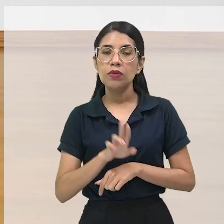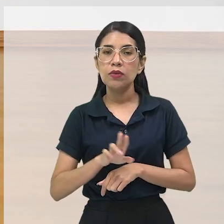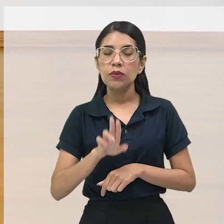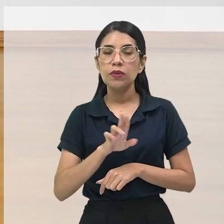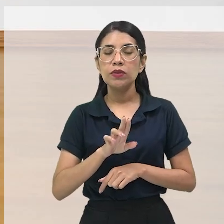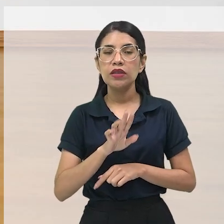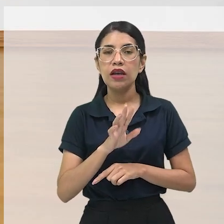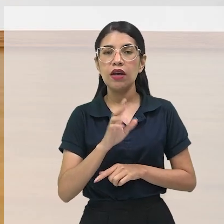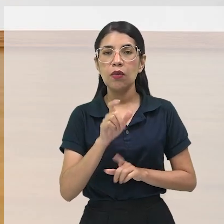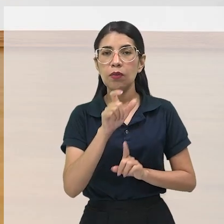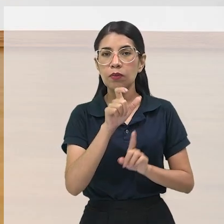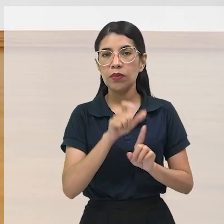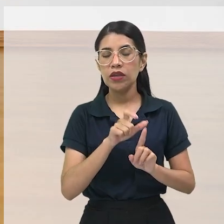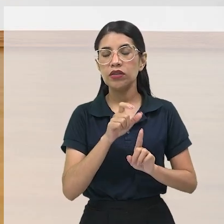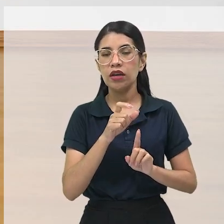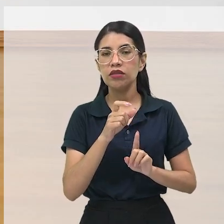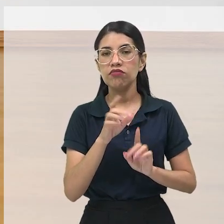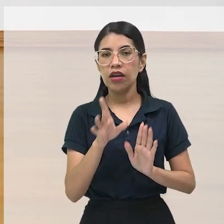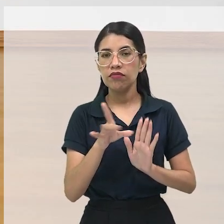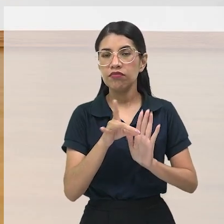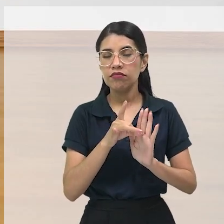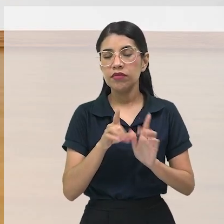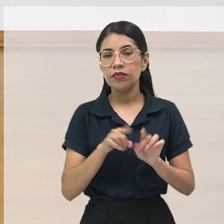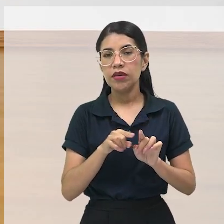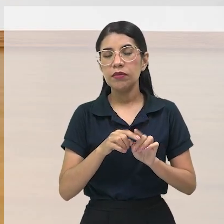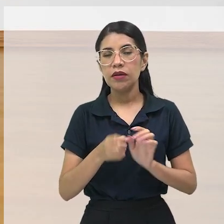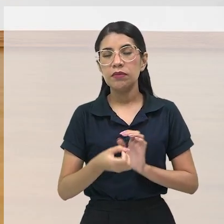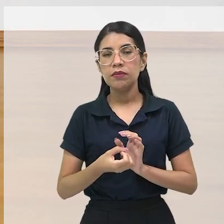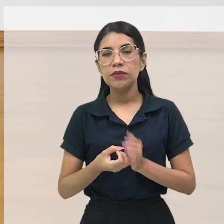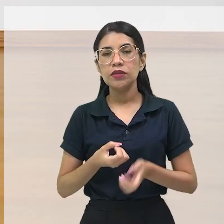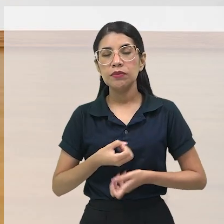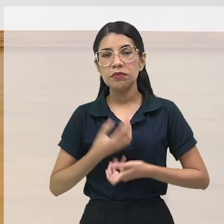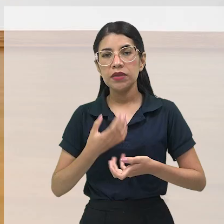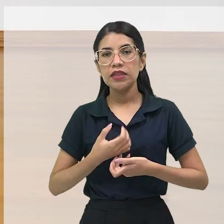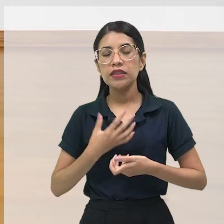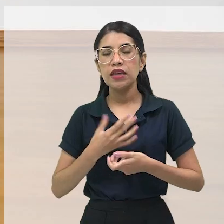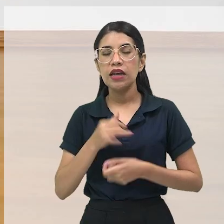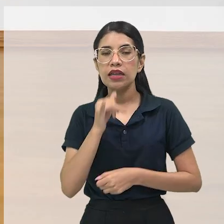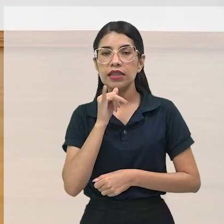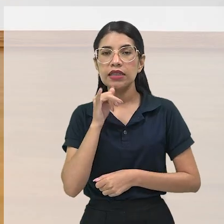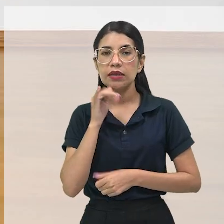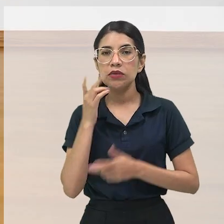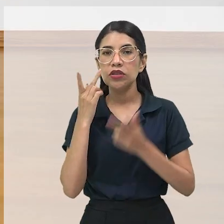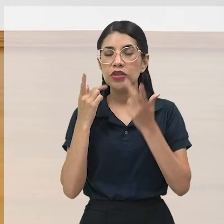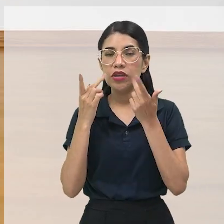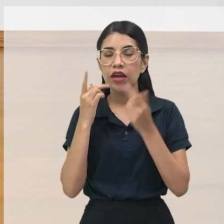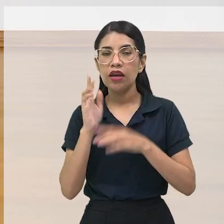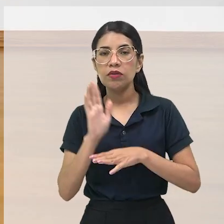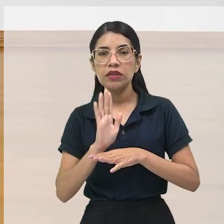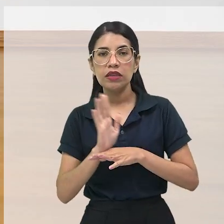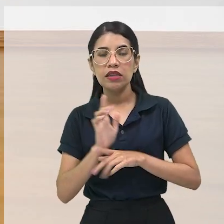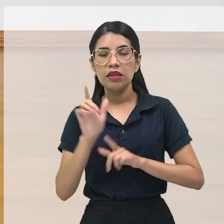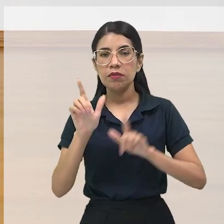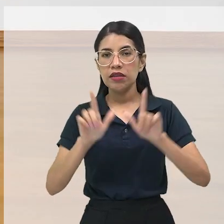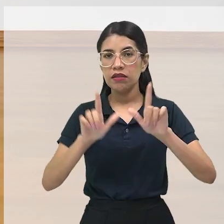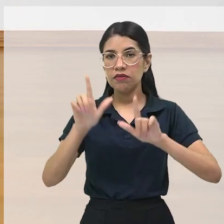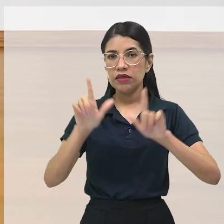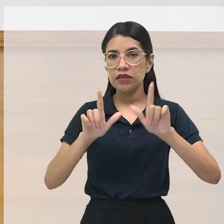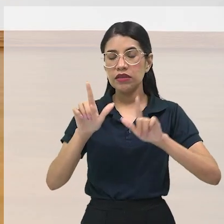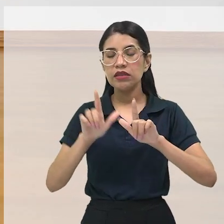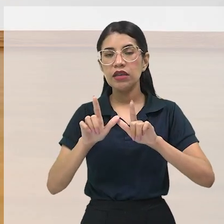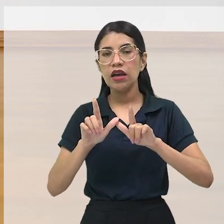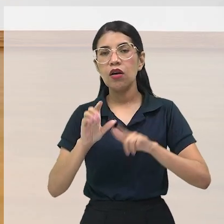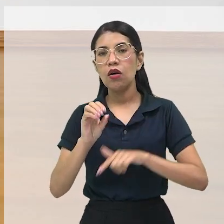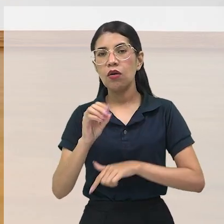compor o seu personagem em determinada forma de expressão artística, como teatro, cinema, televisão,